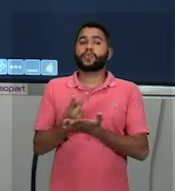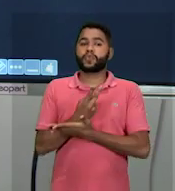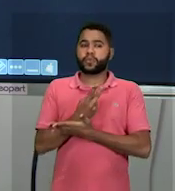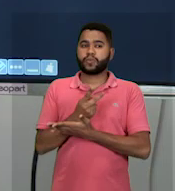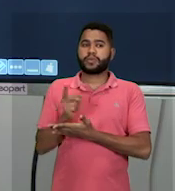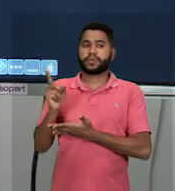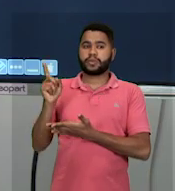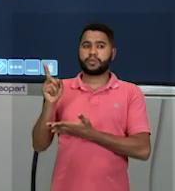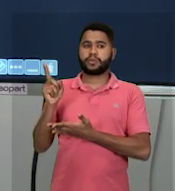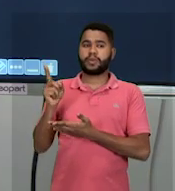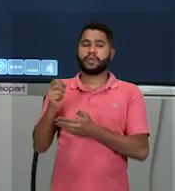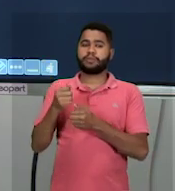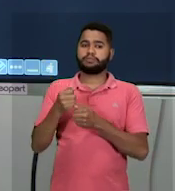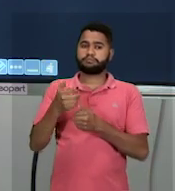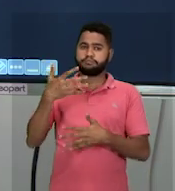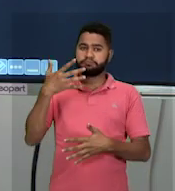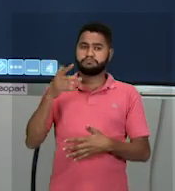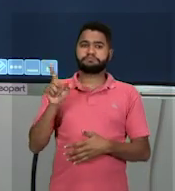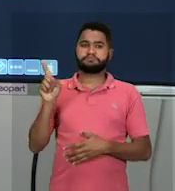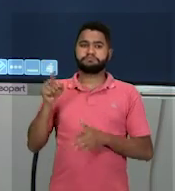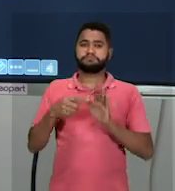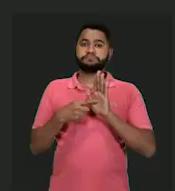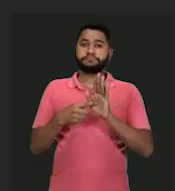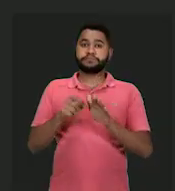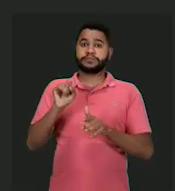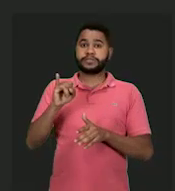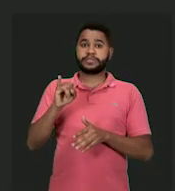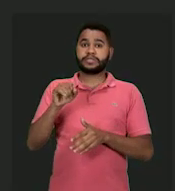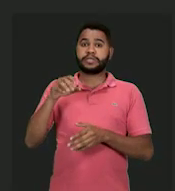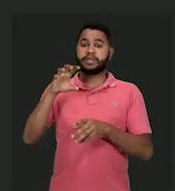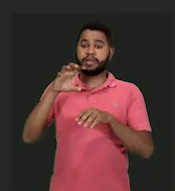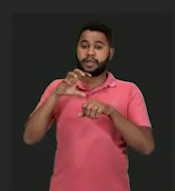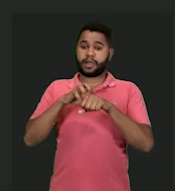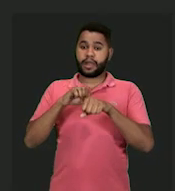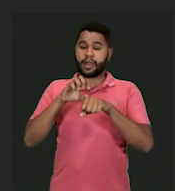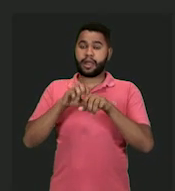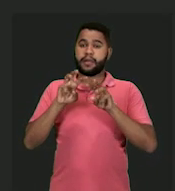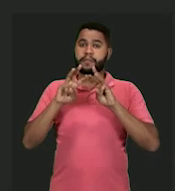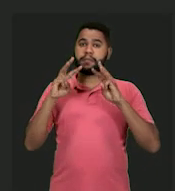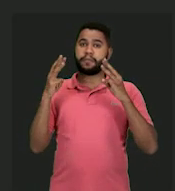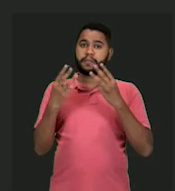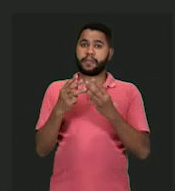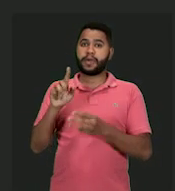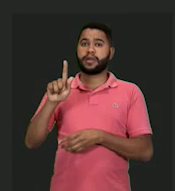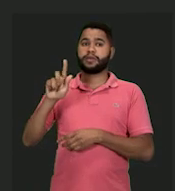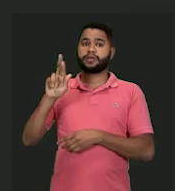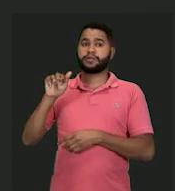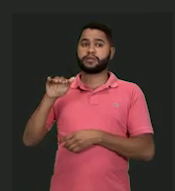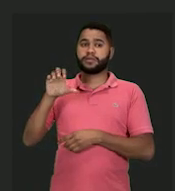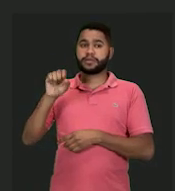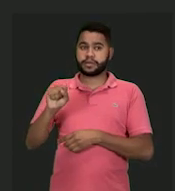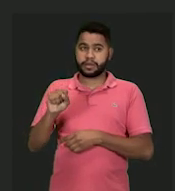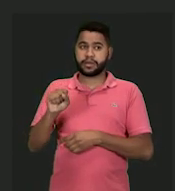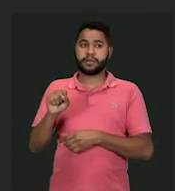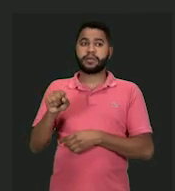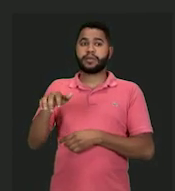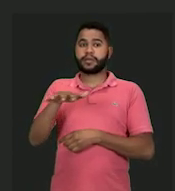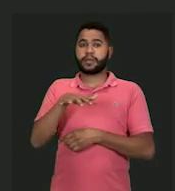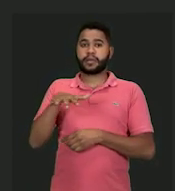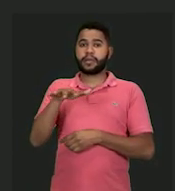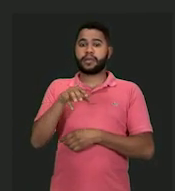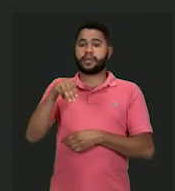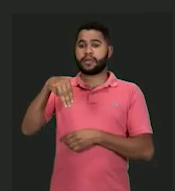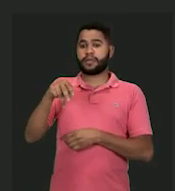está dado na questão, né? Se a massa for medida em gramas e a área for medida em